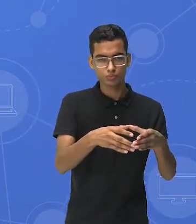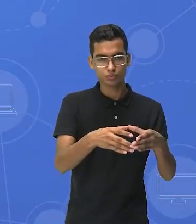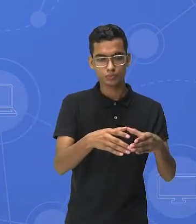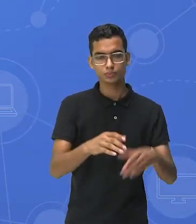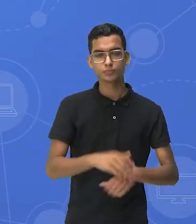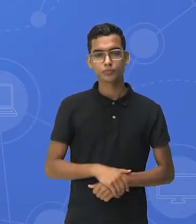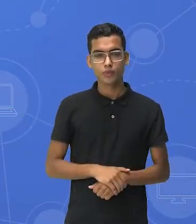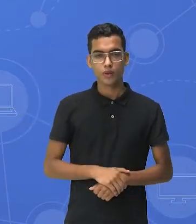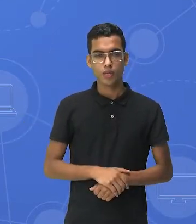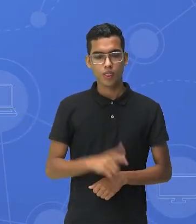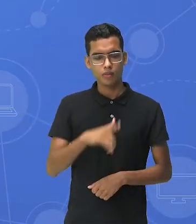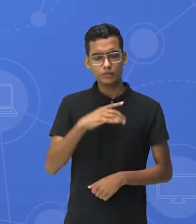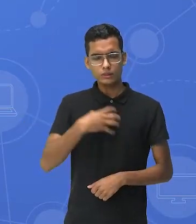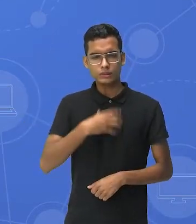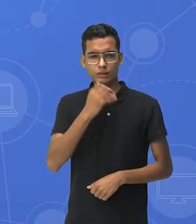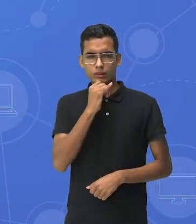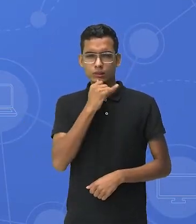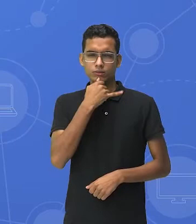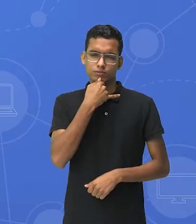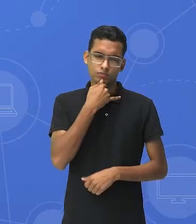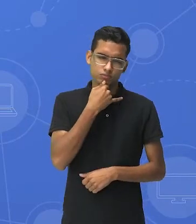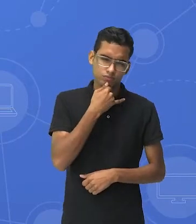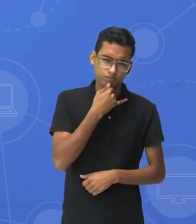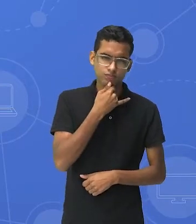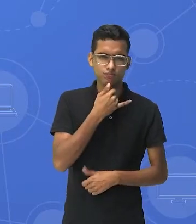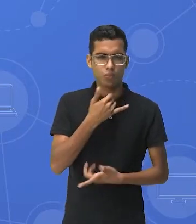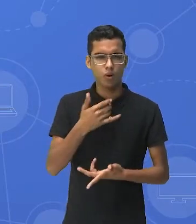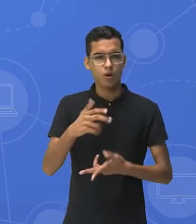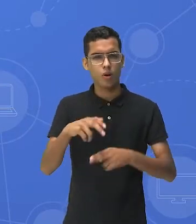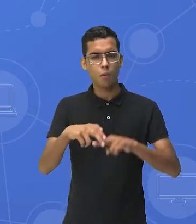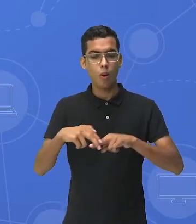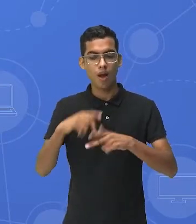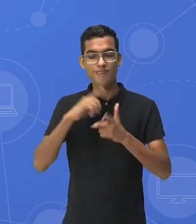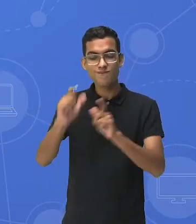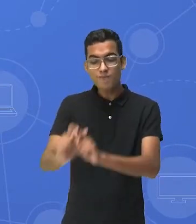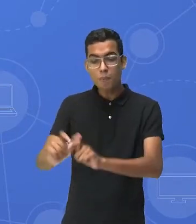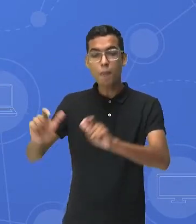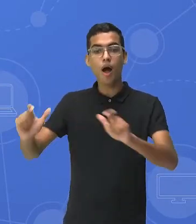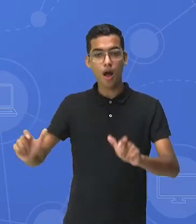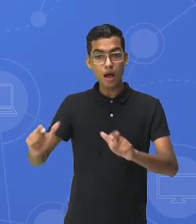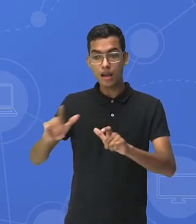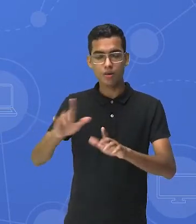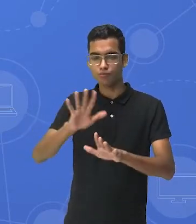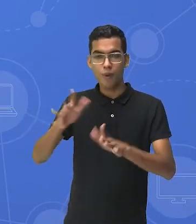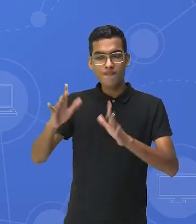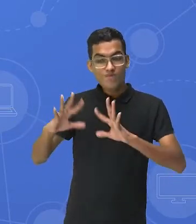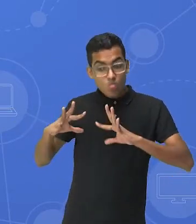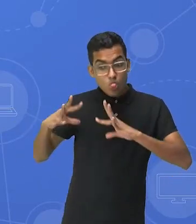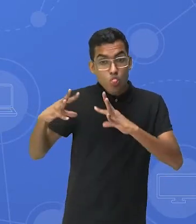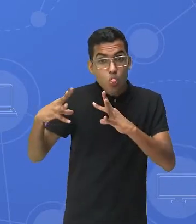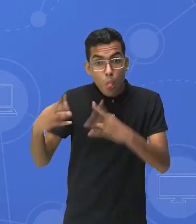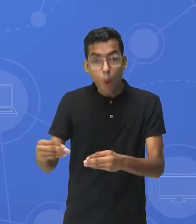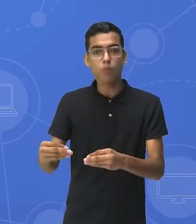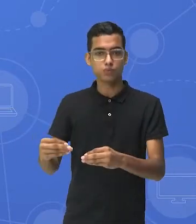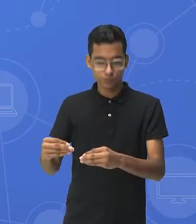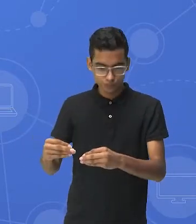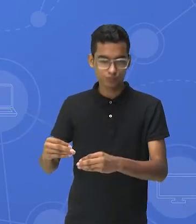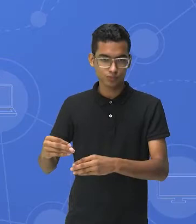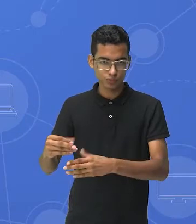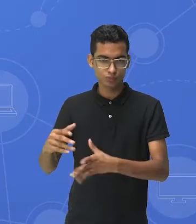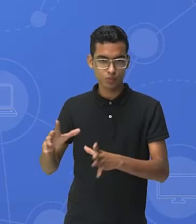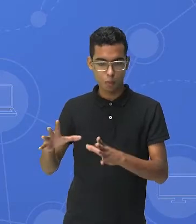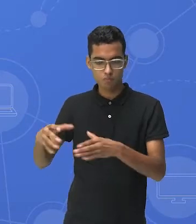bem tristes, né? Na sua maioria não, todos eram brancos, e eles não tinham